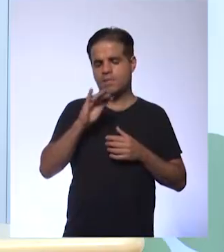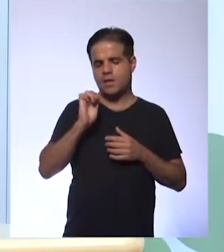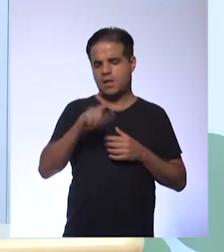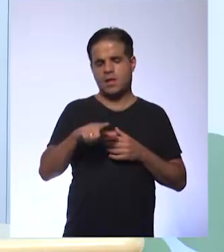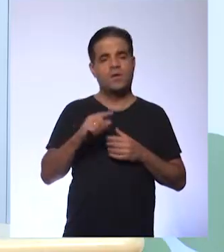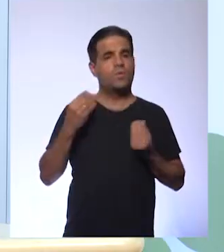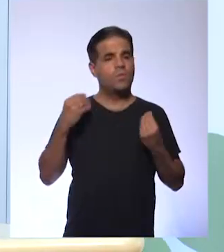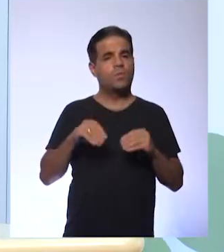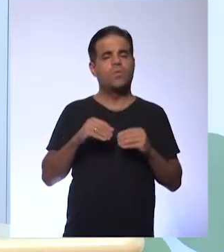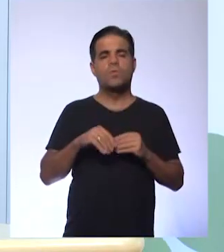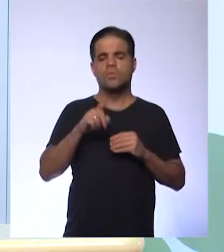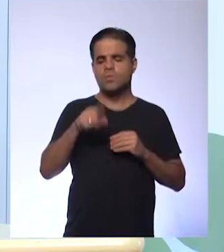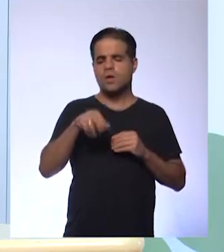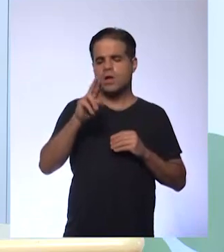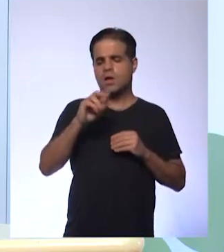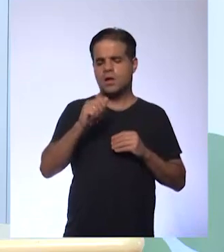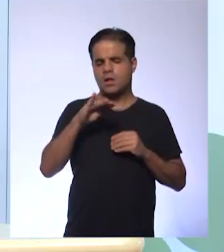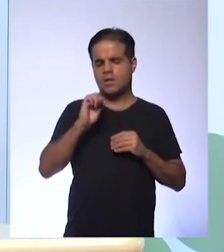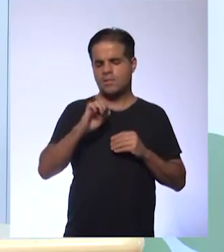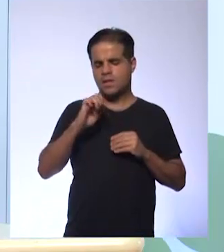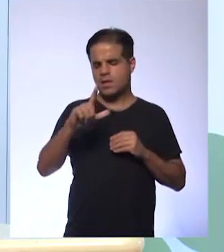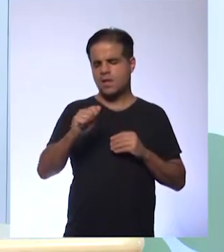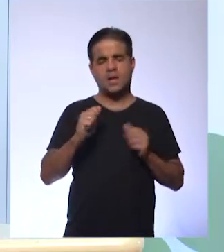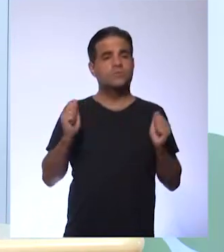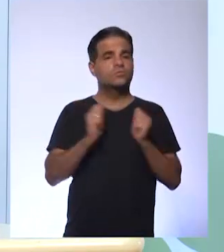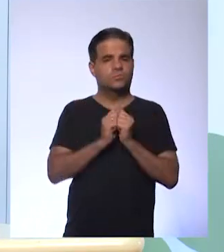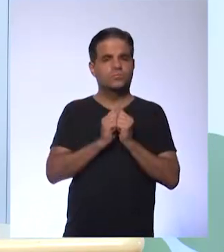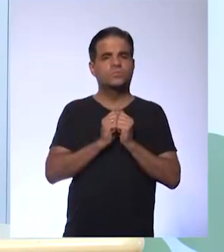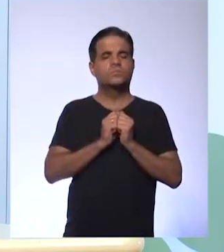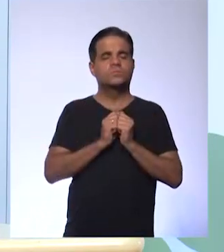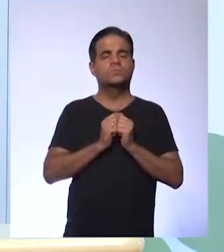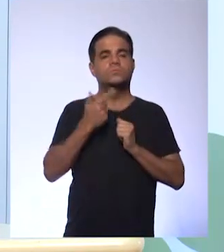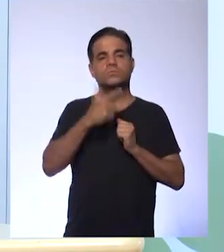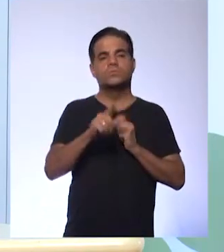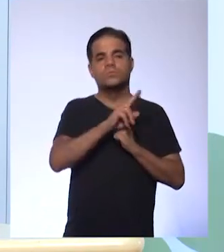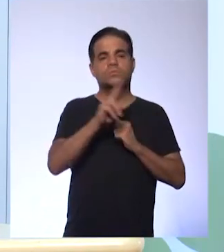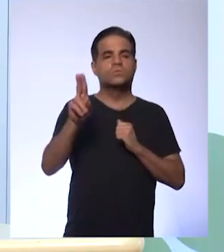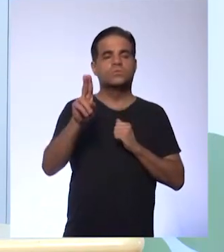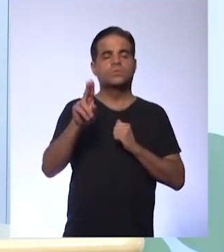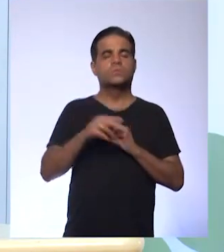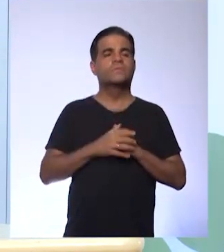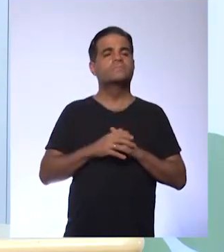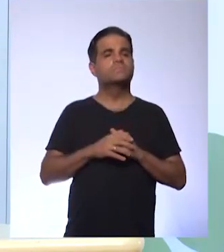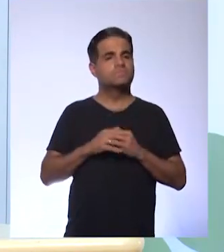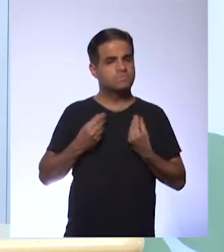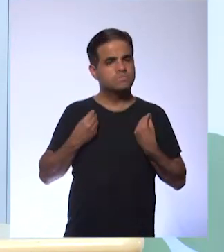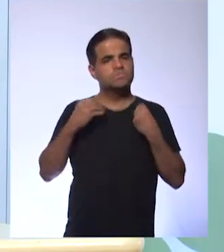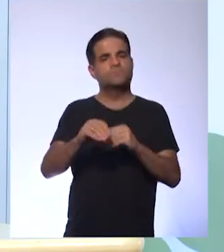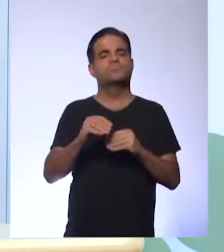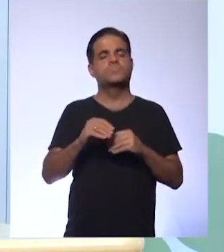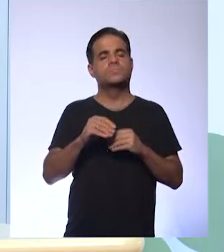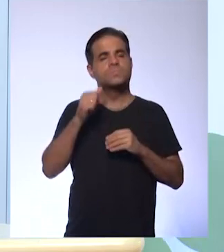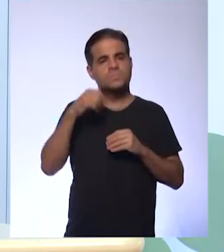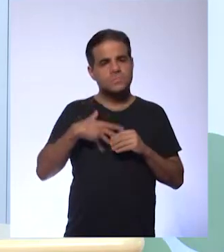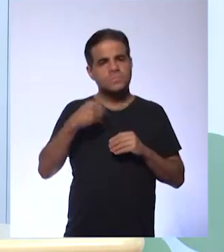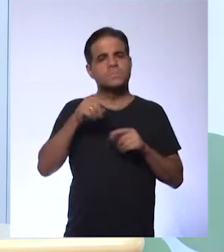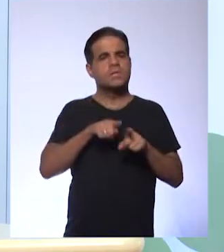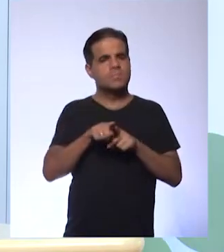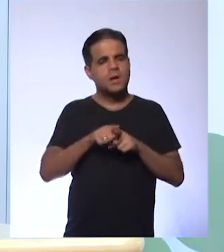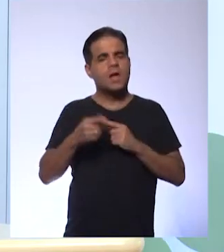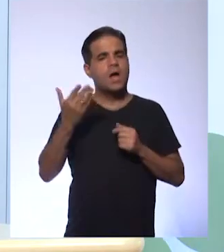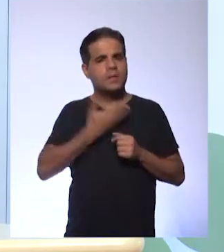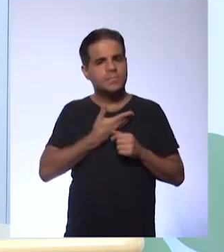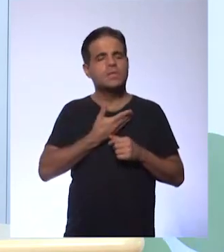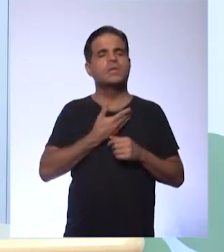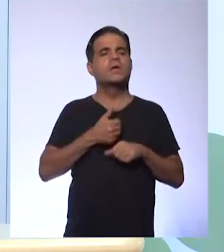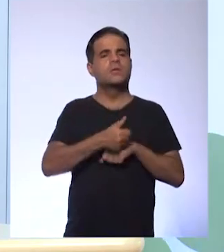colocou. Ou é Sim. Rafael ou é Rafaela, porque está juntando com Uhum, outro nome, mas também colocou filha, irmã, esposa, mãe, amiga